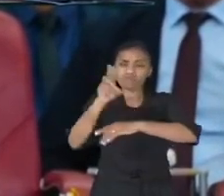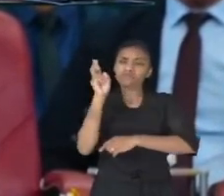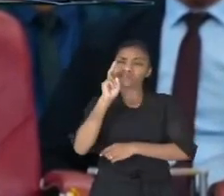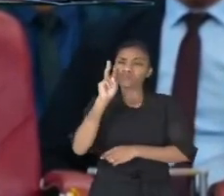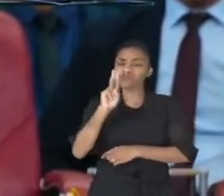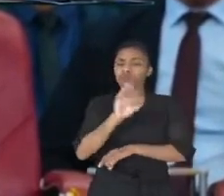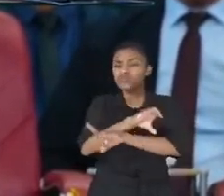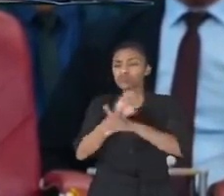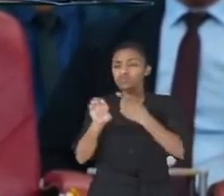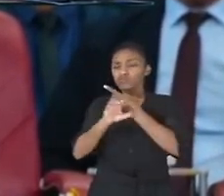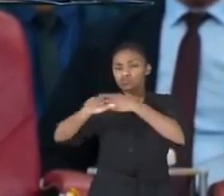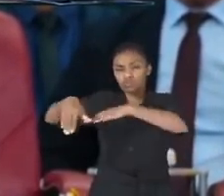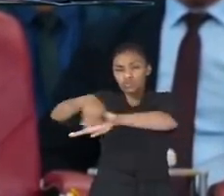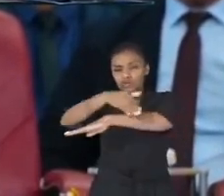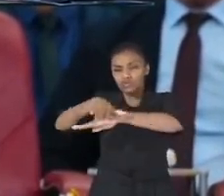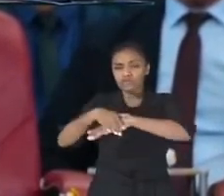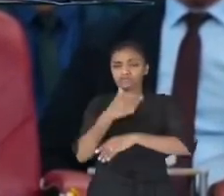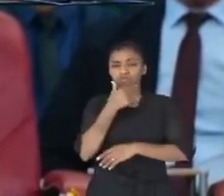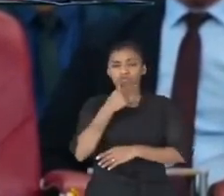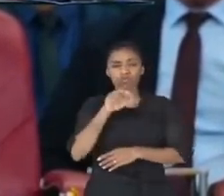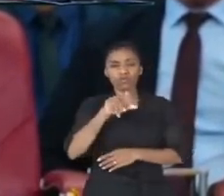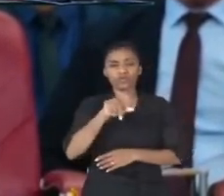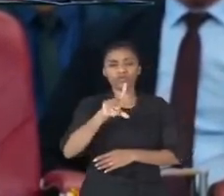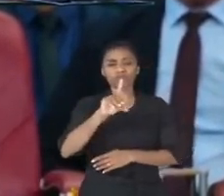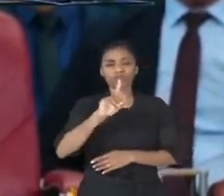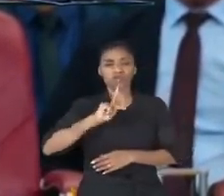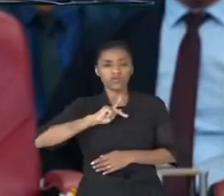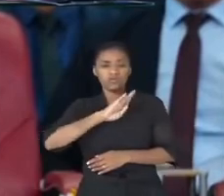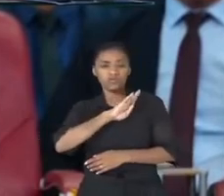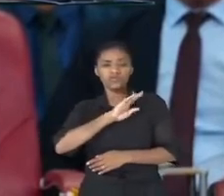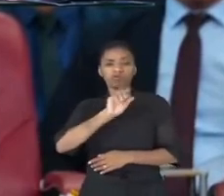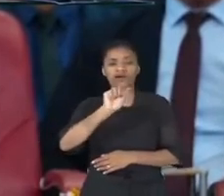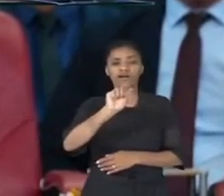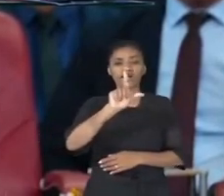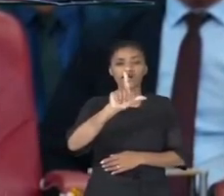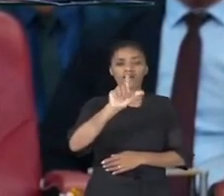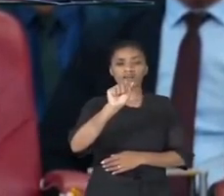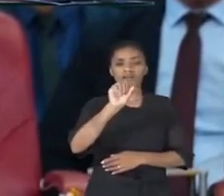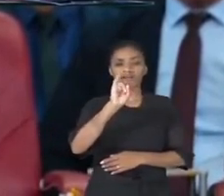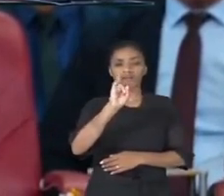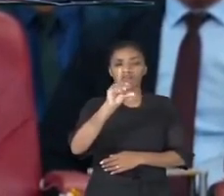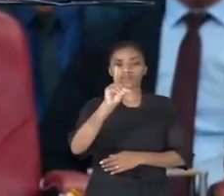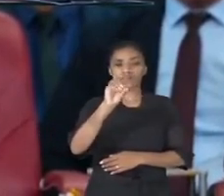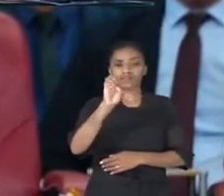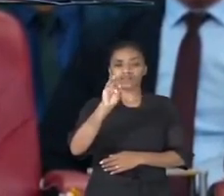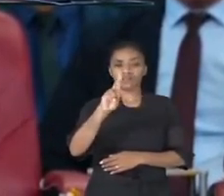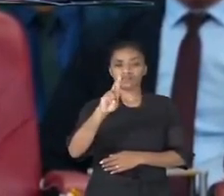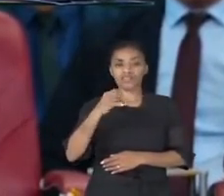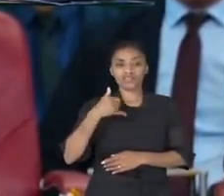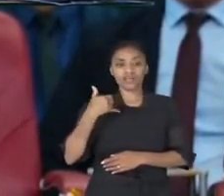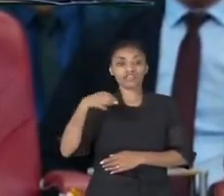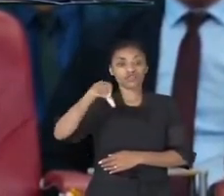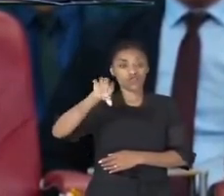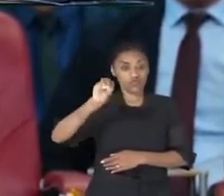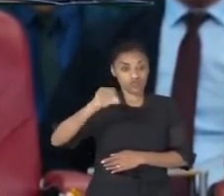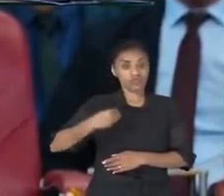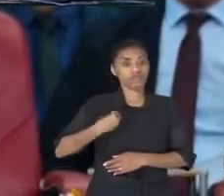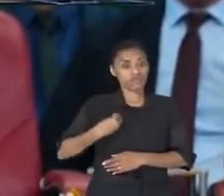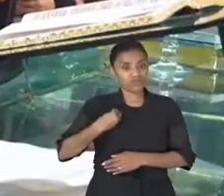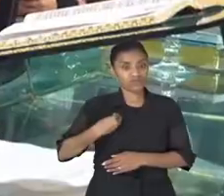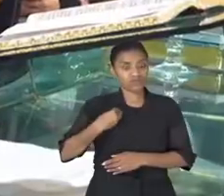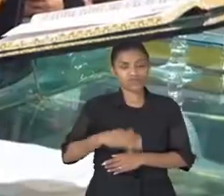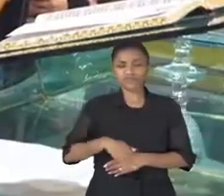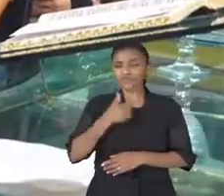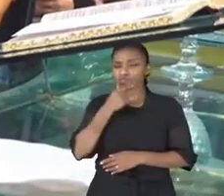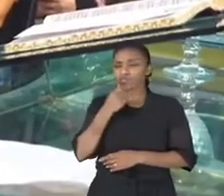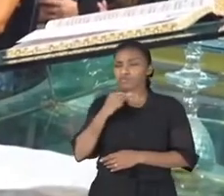ar livre, dirigido pelo irmão Olaide Gomes, um presbítero lá da minha cidade, vivo ainda, já tem quase 90 anos, o irmão Olaide, debaixo